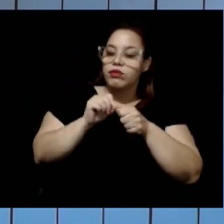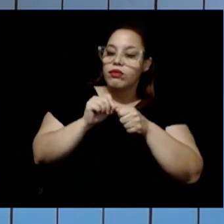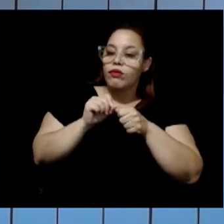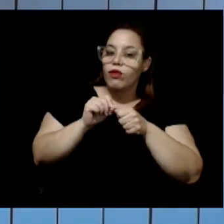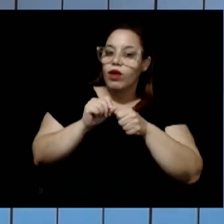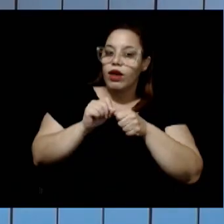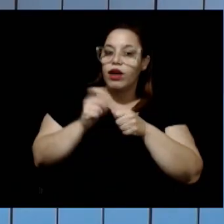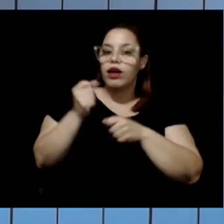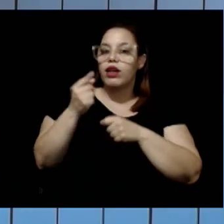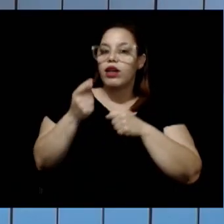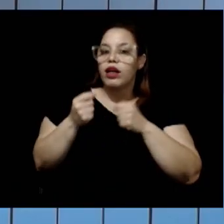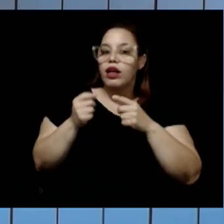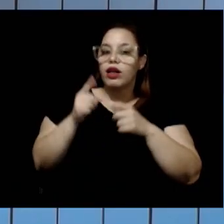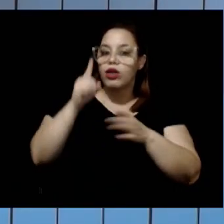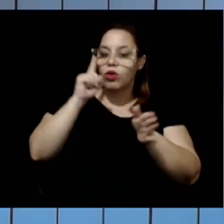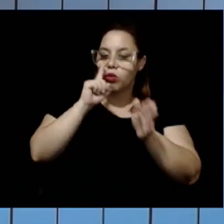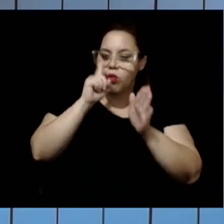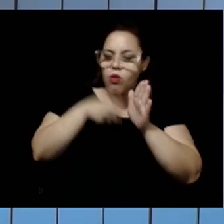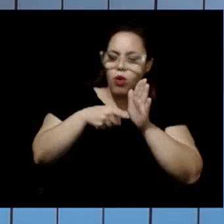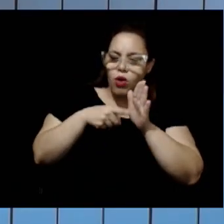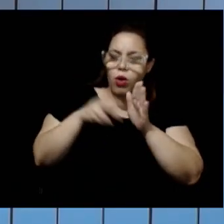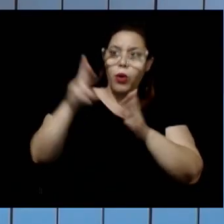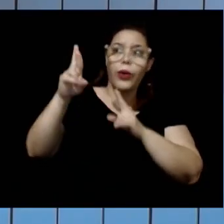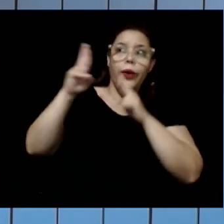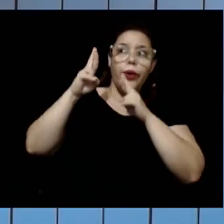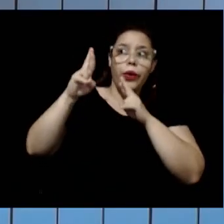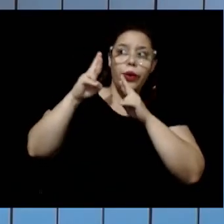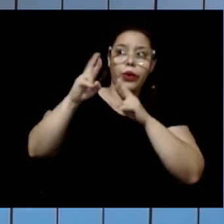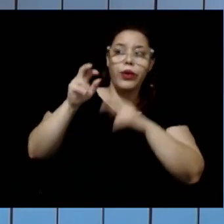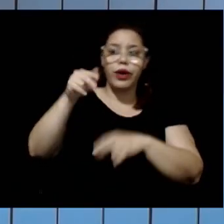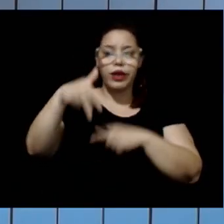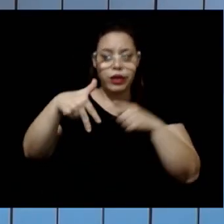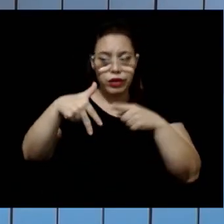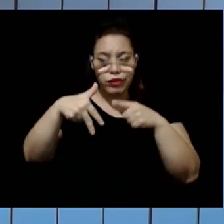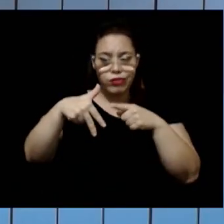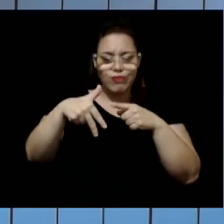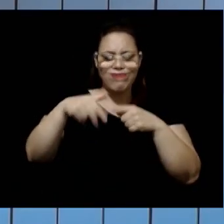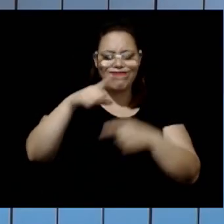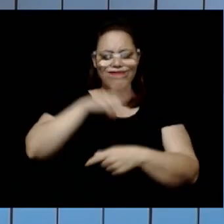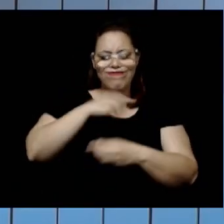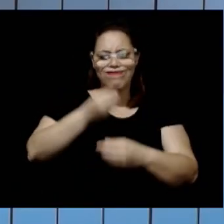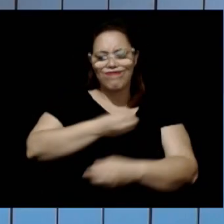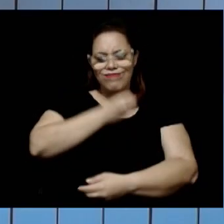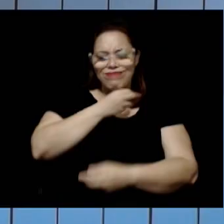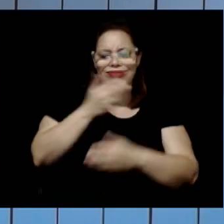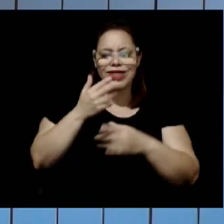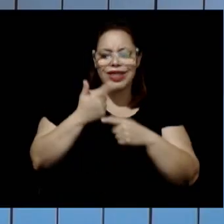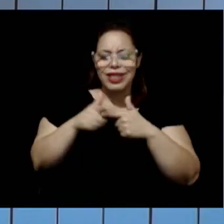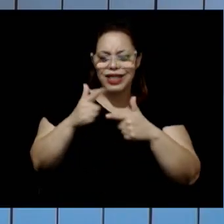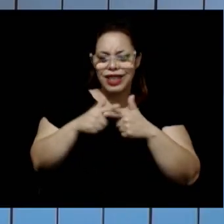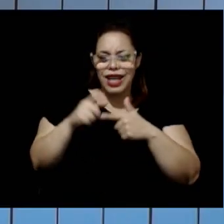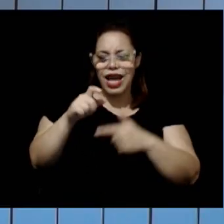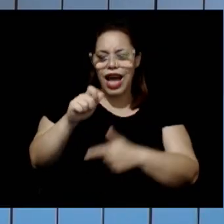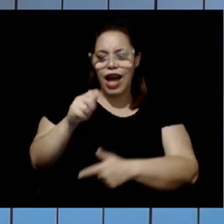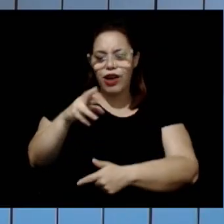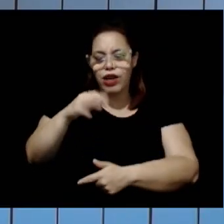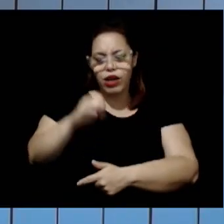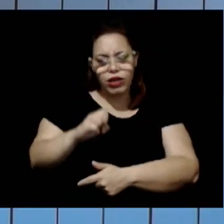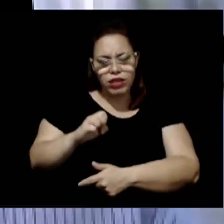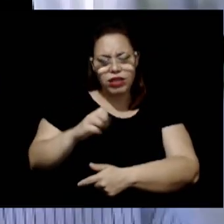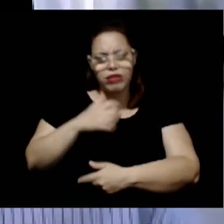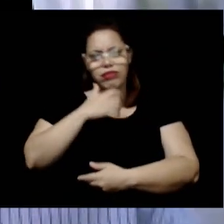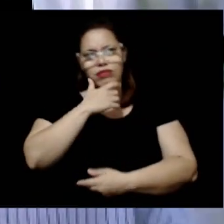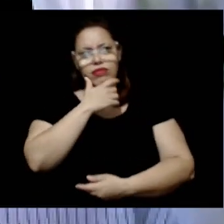que aponte aí uma esperança para essas pessoas que estão vivendo esse problema, né, da artrose?